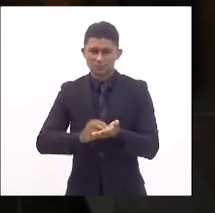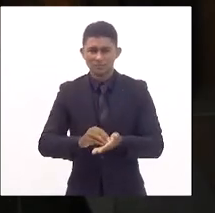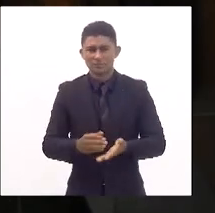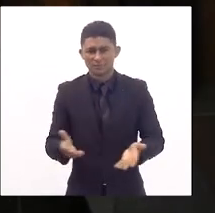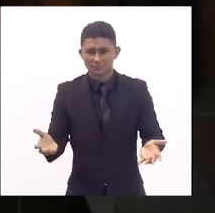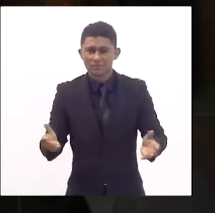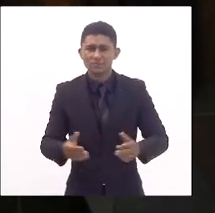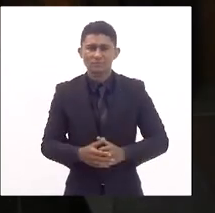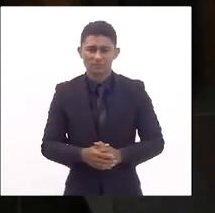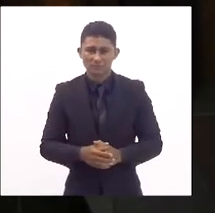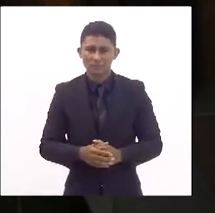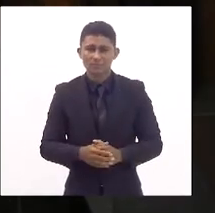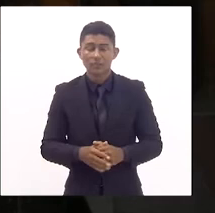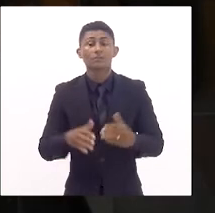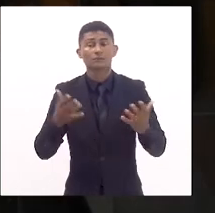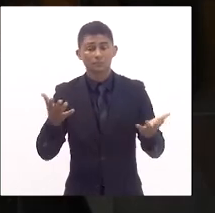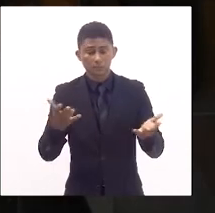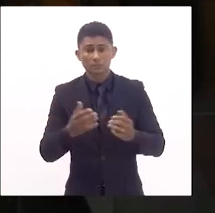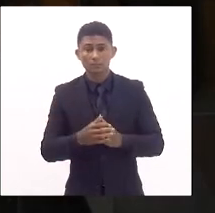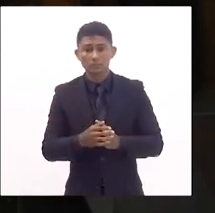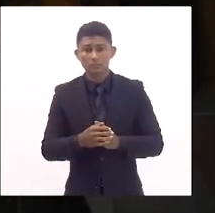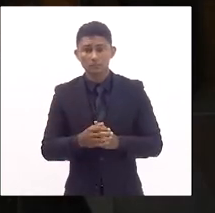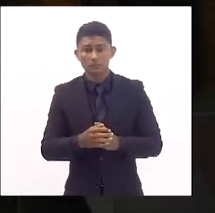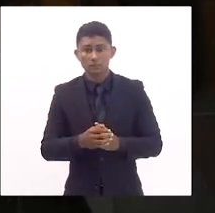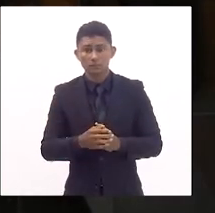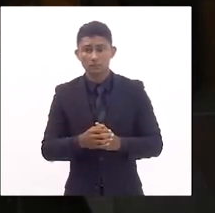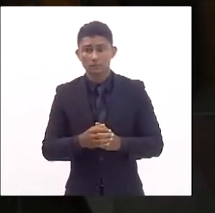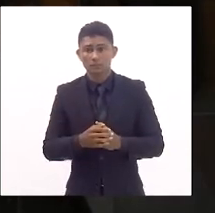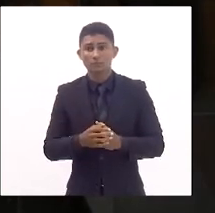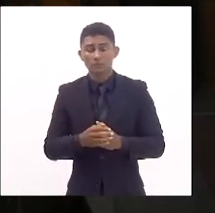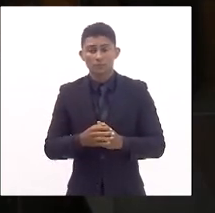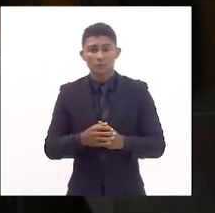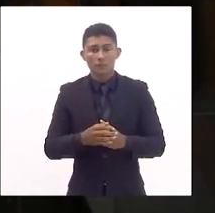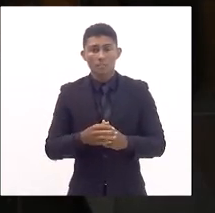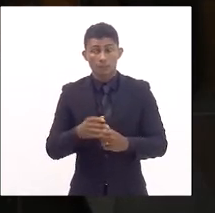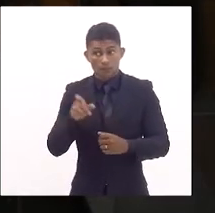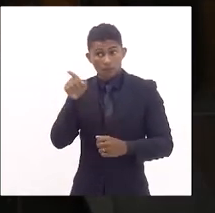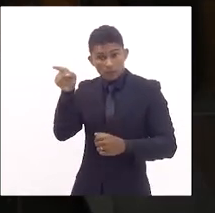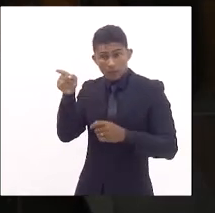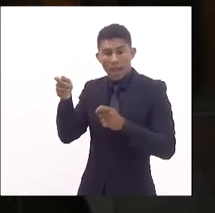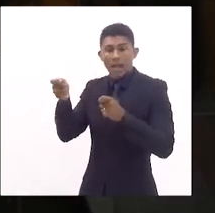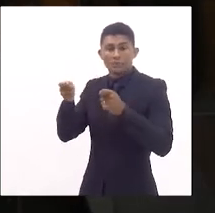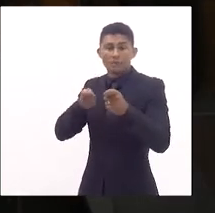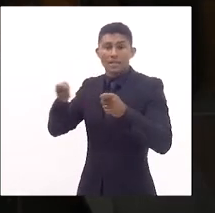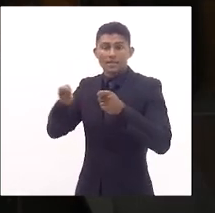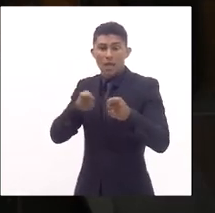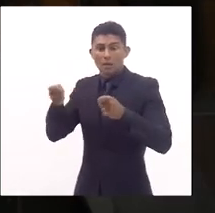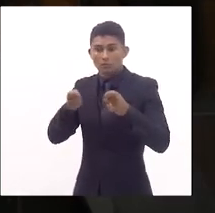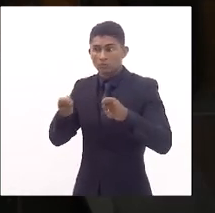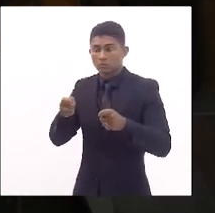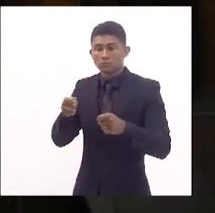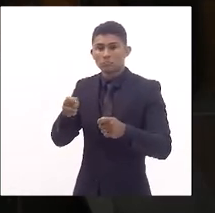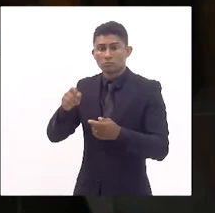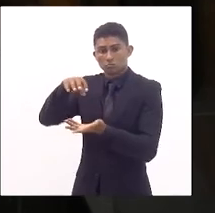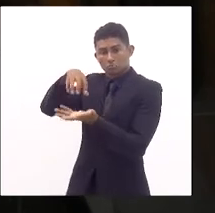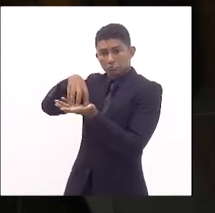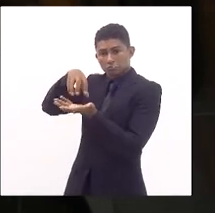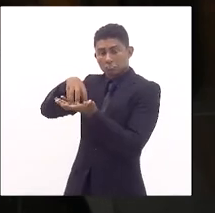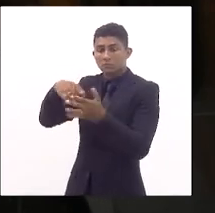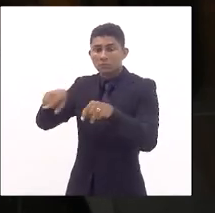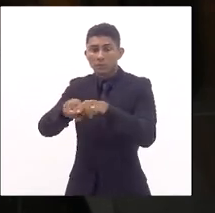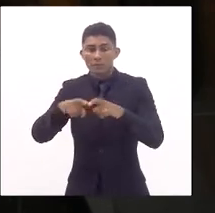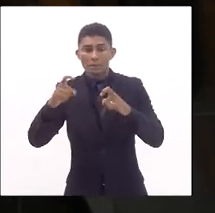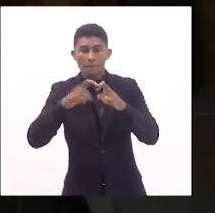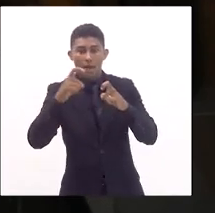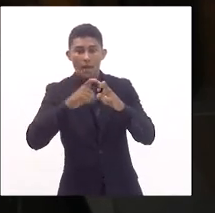respeito e antes mesmo de pedir a administração o atendimento consolidado por cada